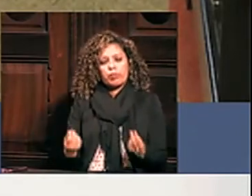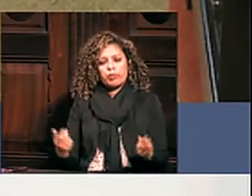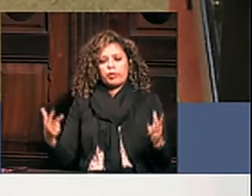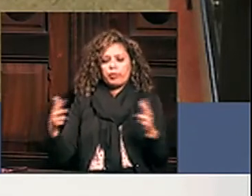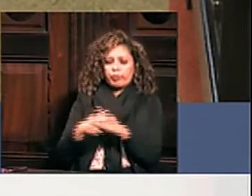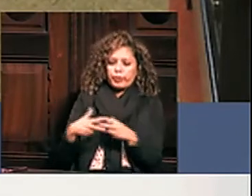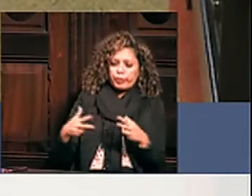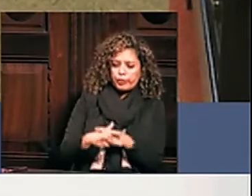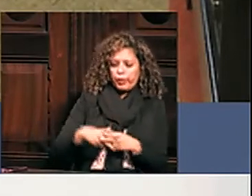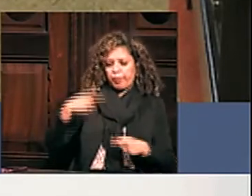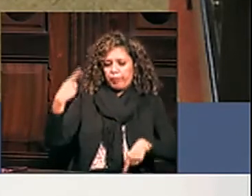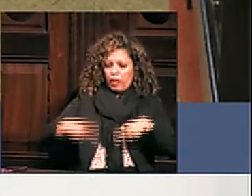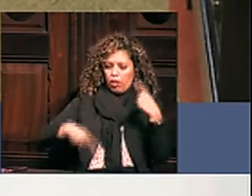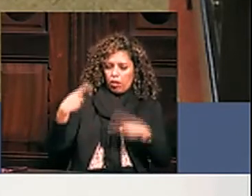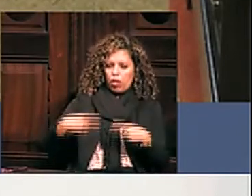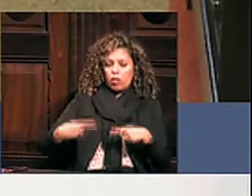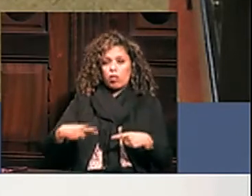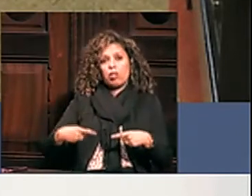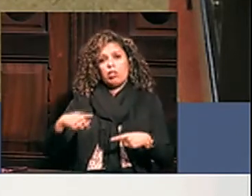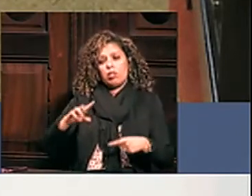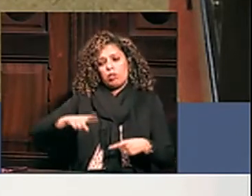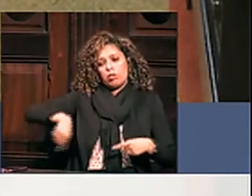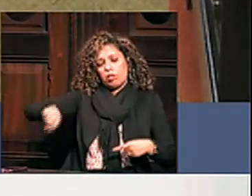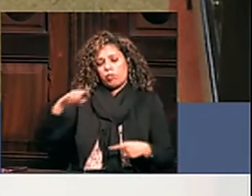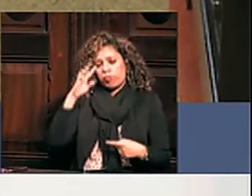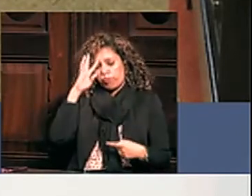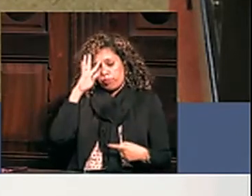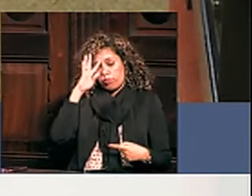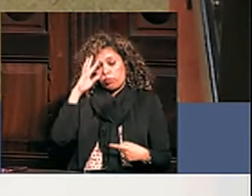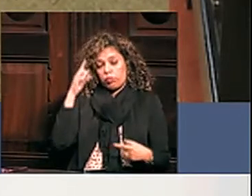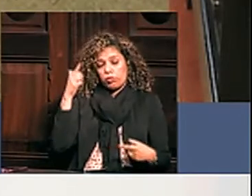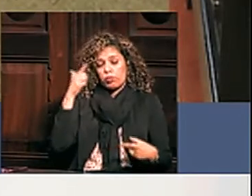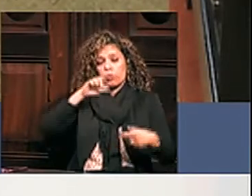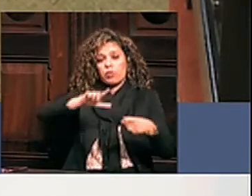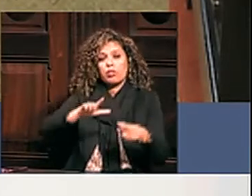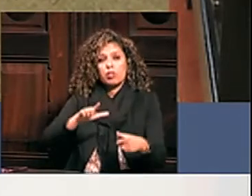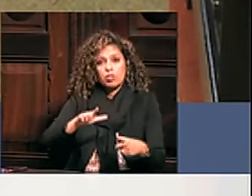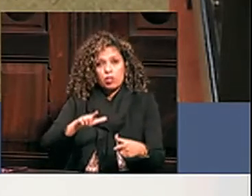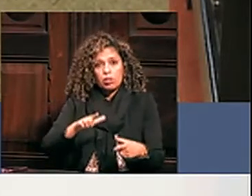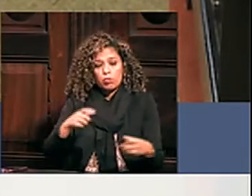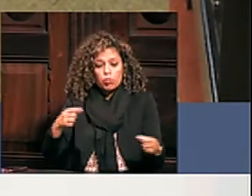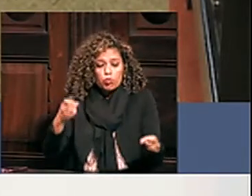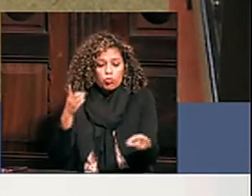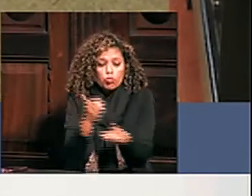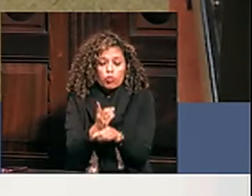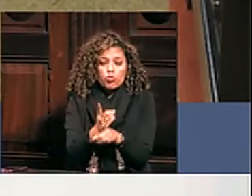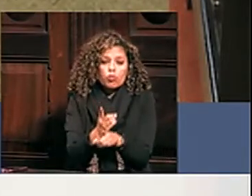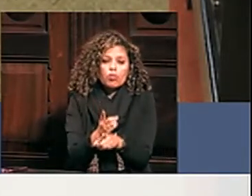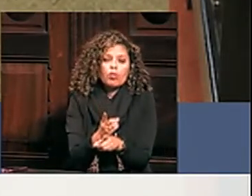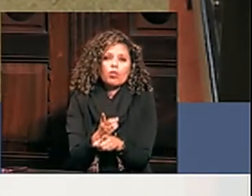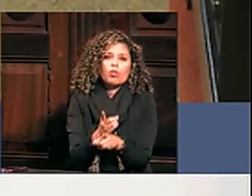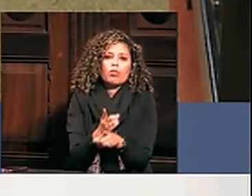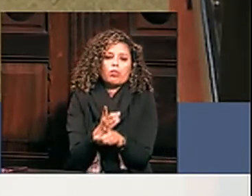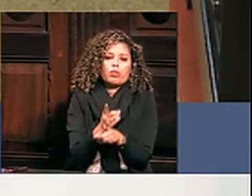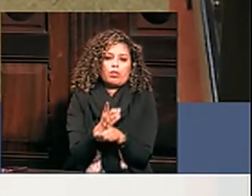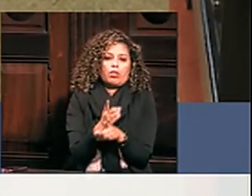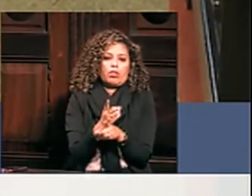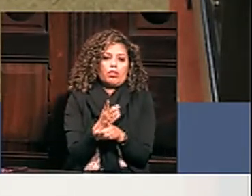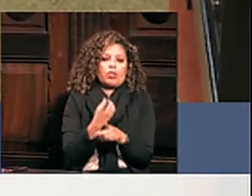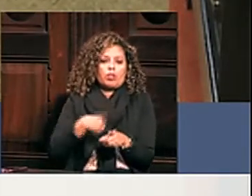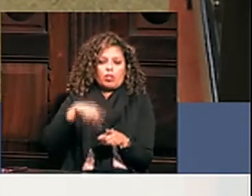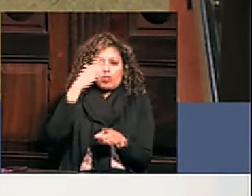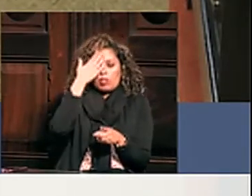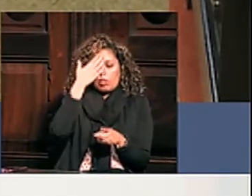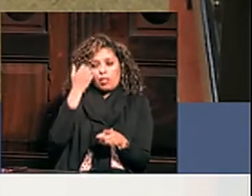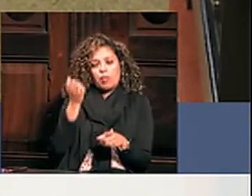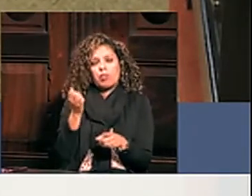muito desgaste, se chegou a um consenso. É claro que houve habilidade do seu